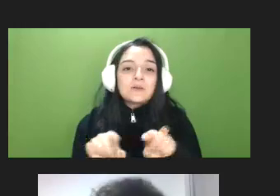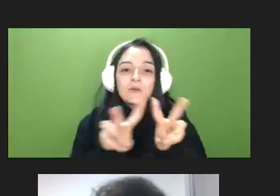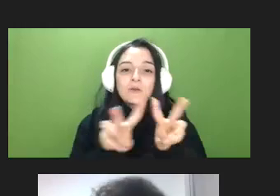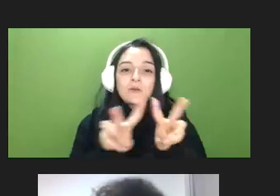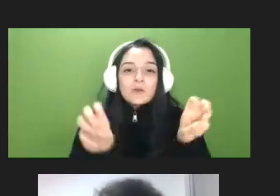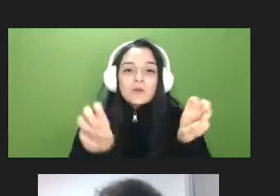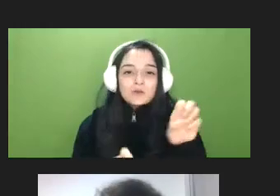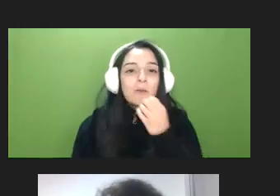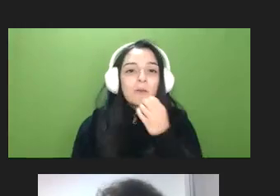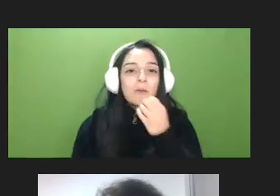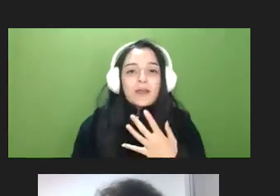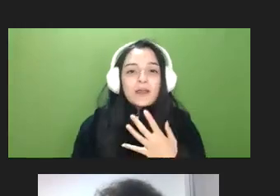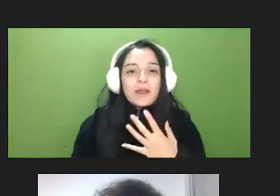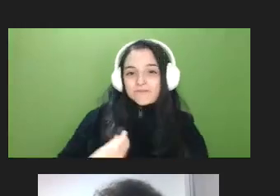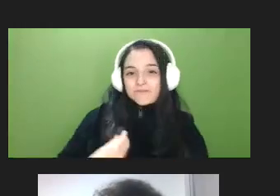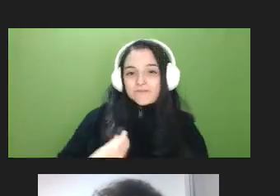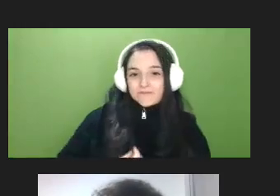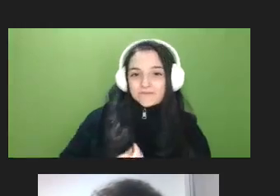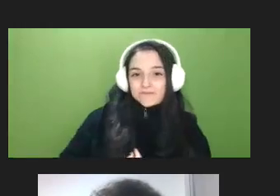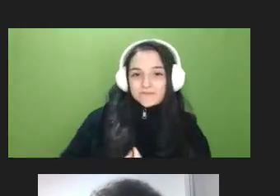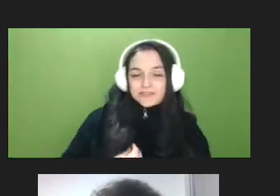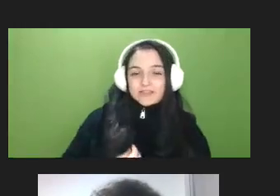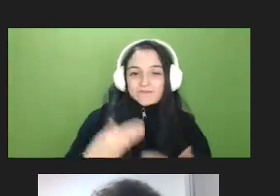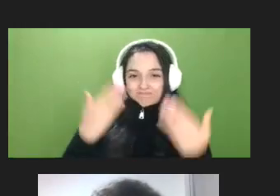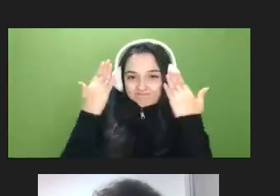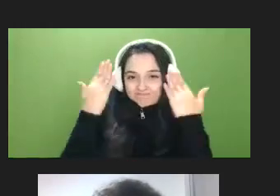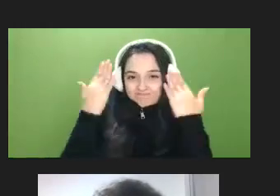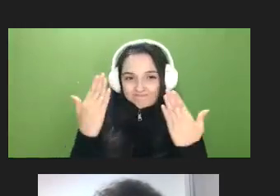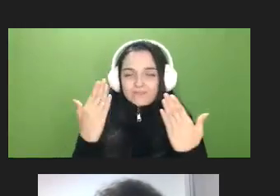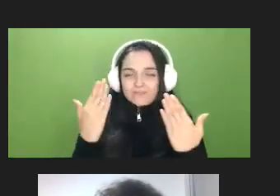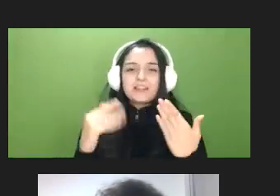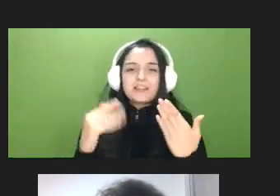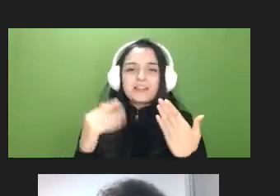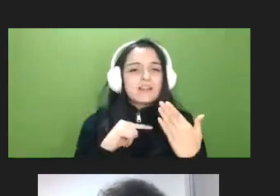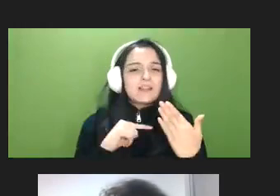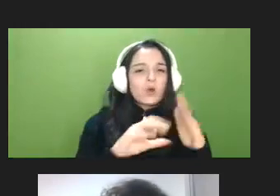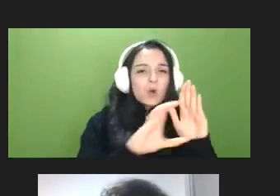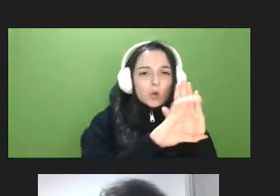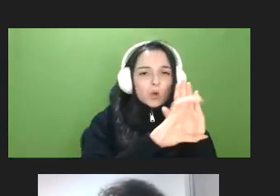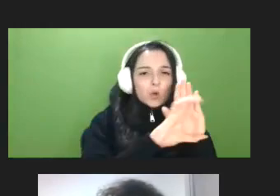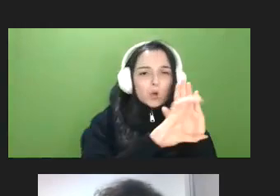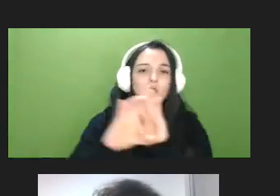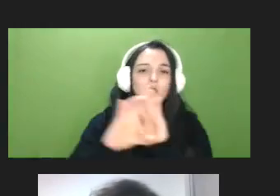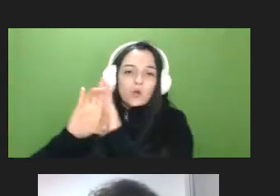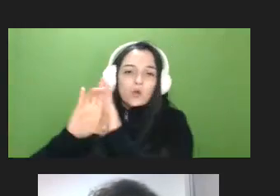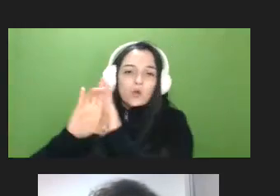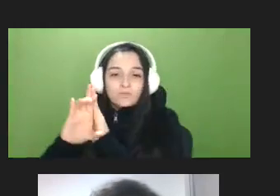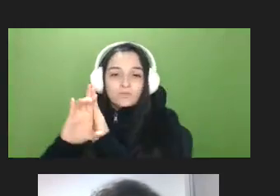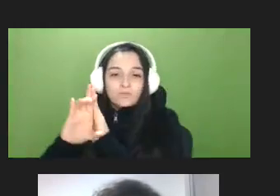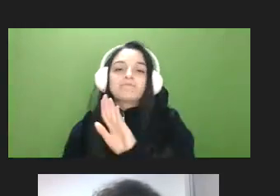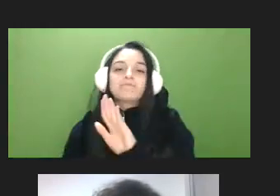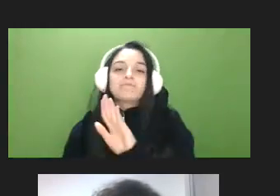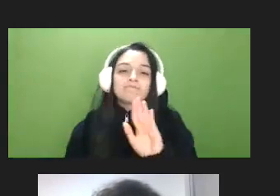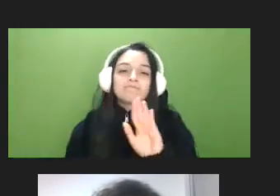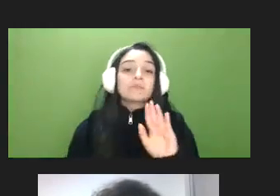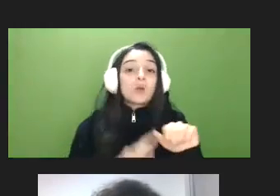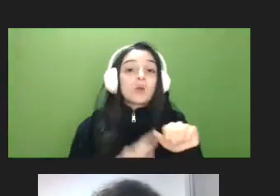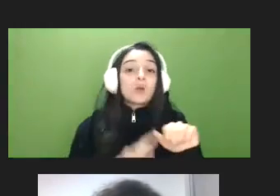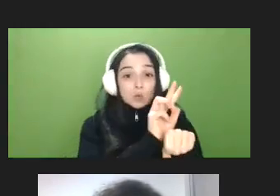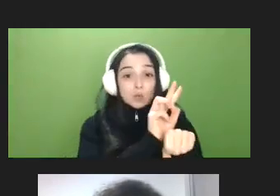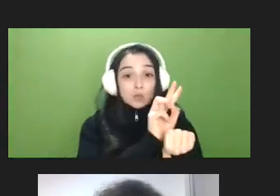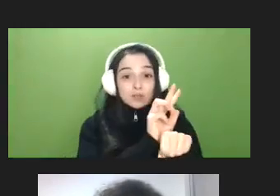psicológico. Então, eu acho que são dois conceitos aí, eu acho que tanto a questão do bem-estar quanto a questão do cuidado são dois conceitos que vale a